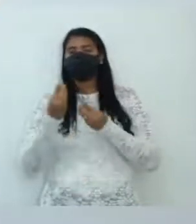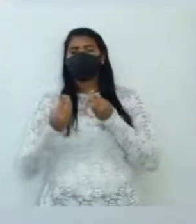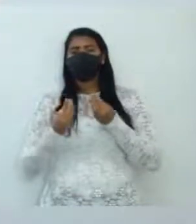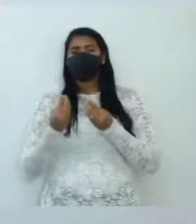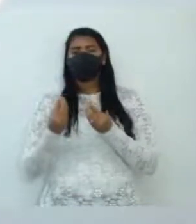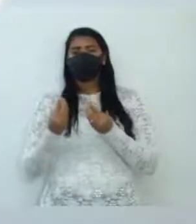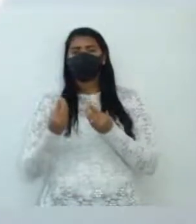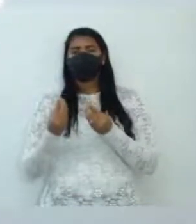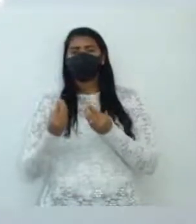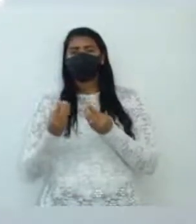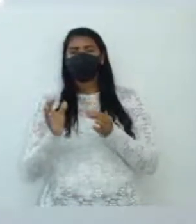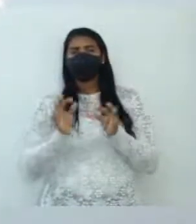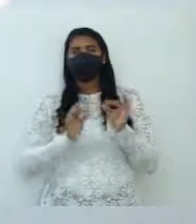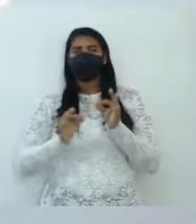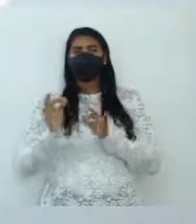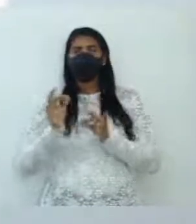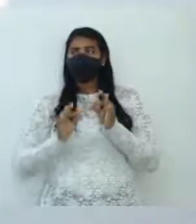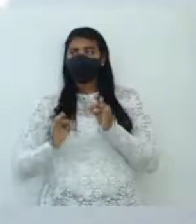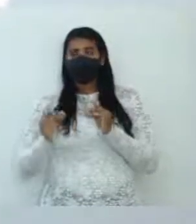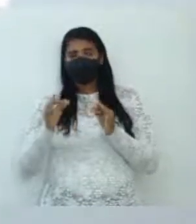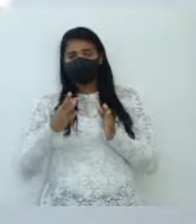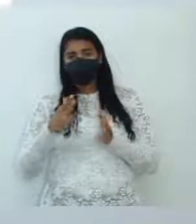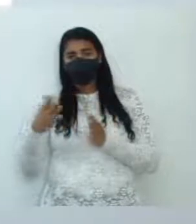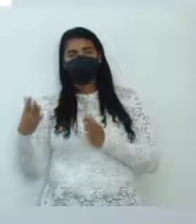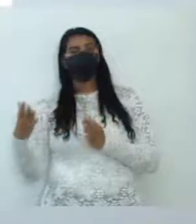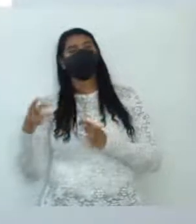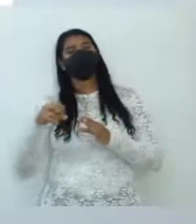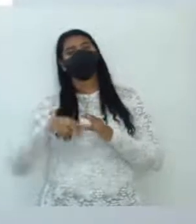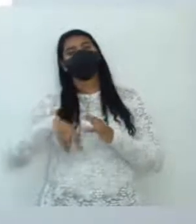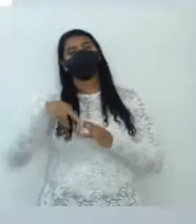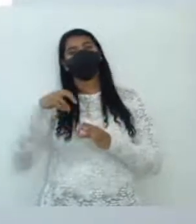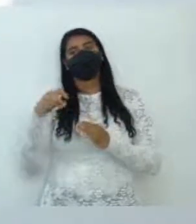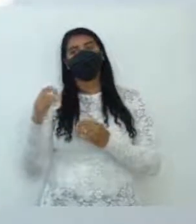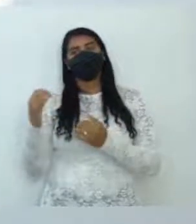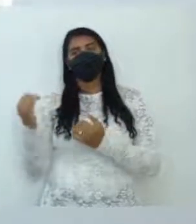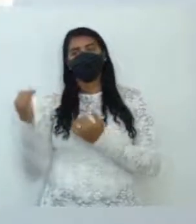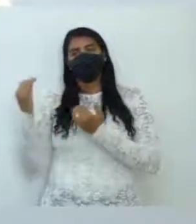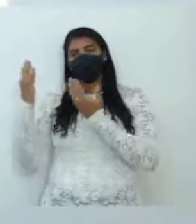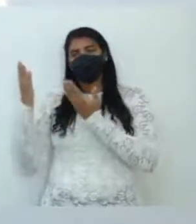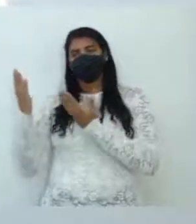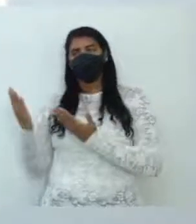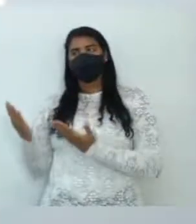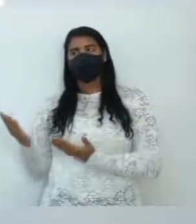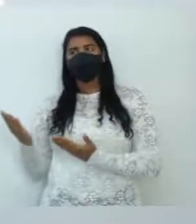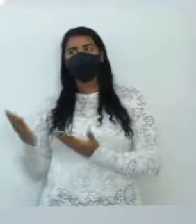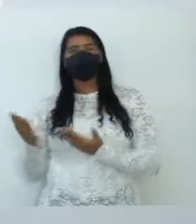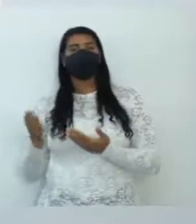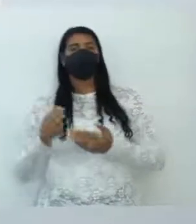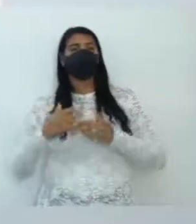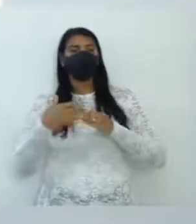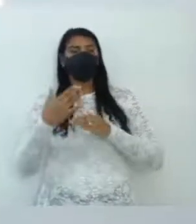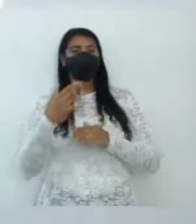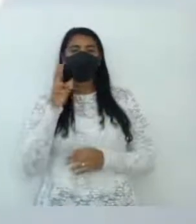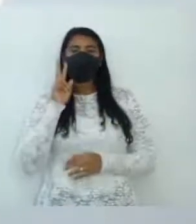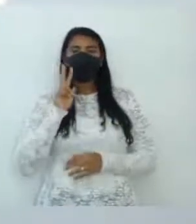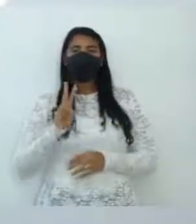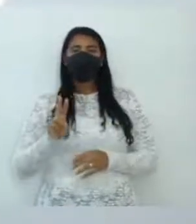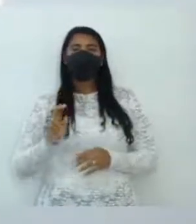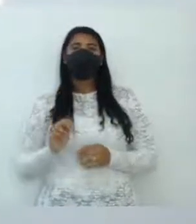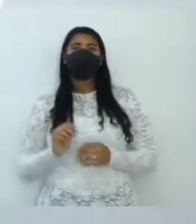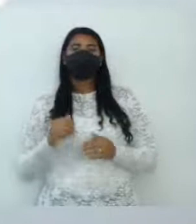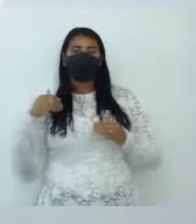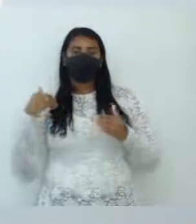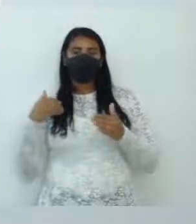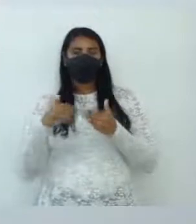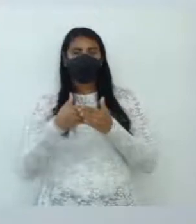pode controlar essa exploração mineral? Para isso, nós iremos ver os